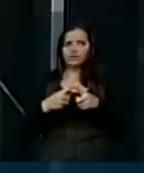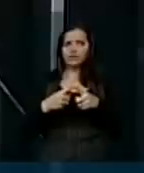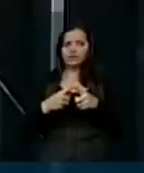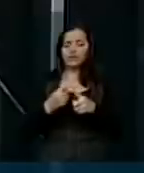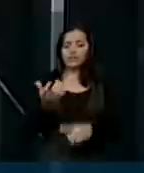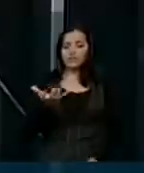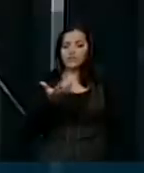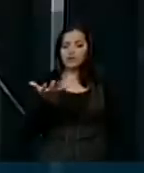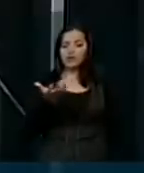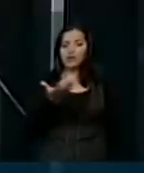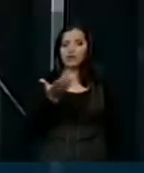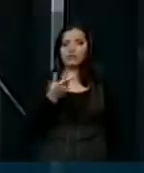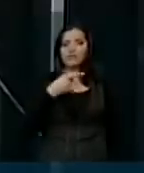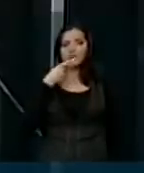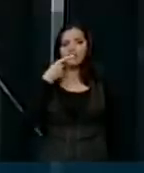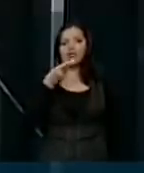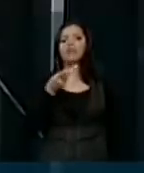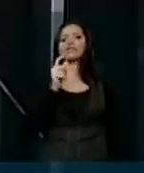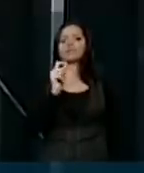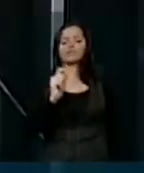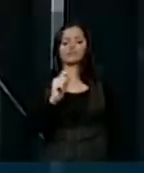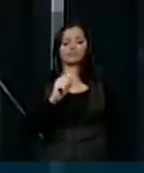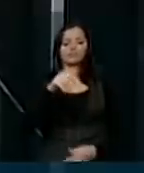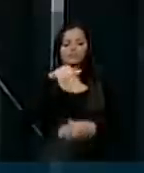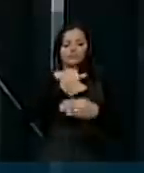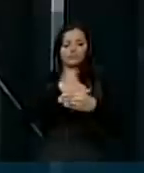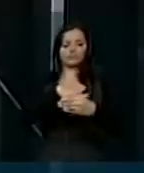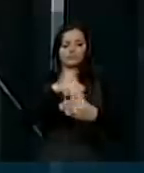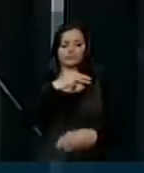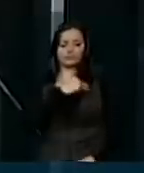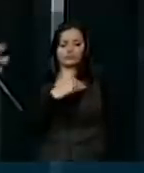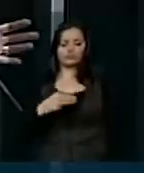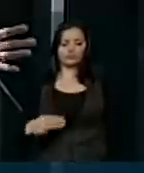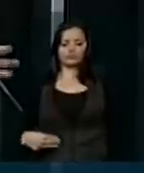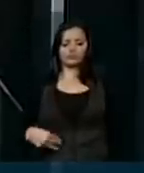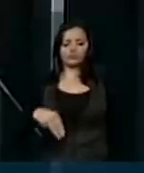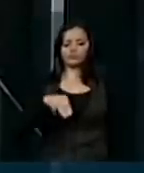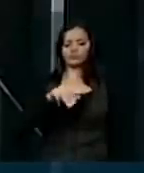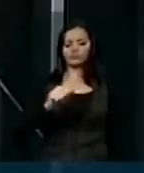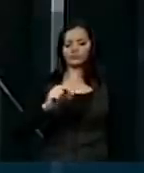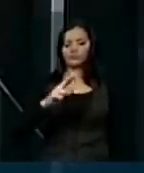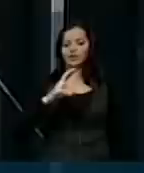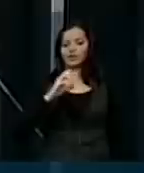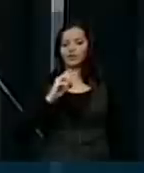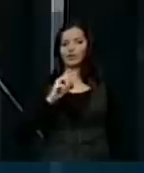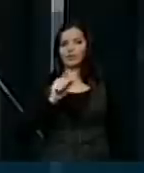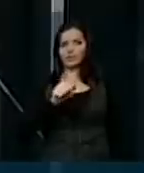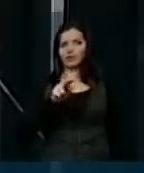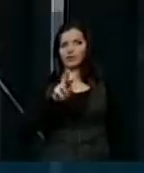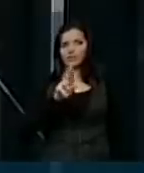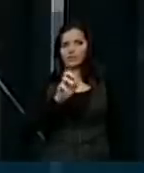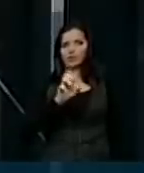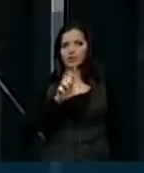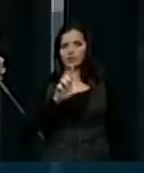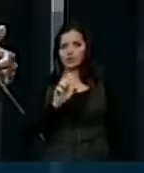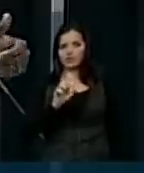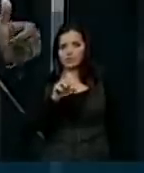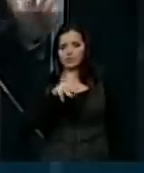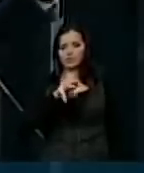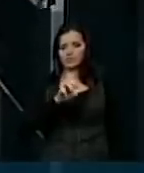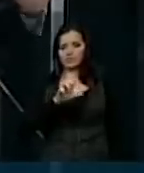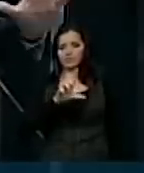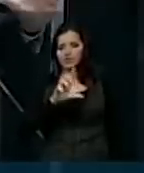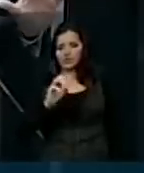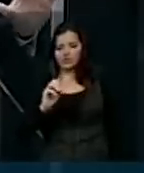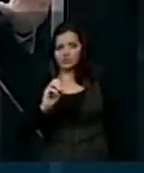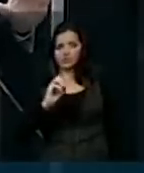E eu quero fazer aqui um destaque para o voto do ministro Marco Aurélio de Mello, que começa ainda que